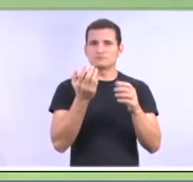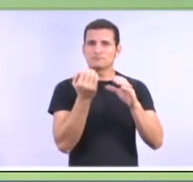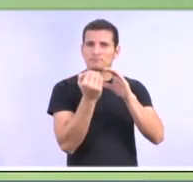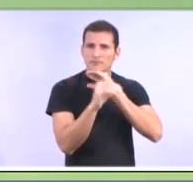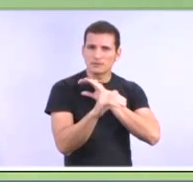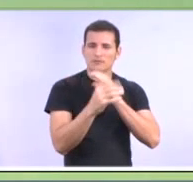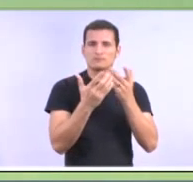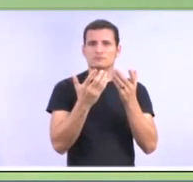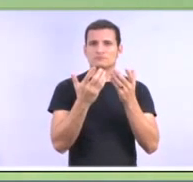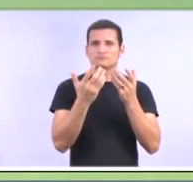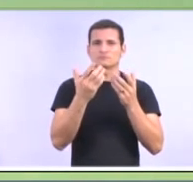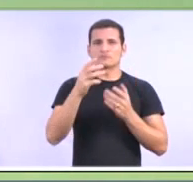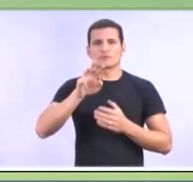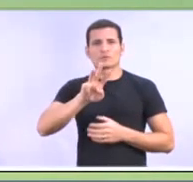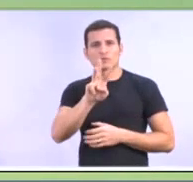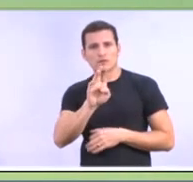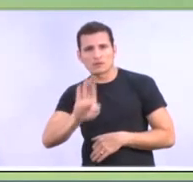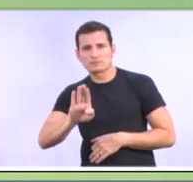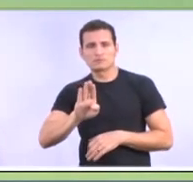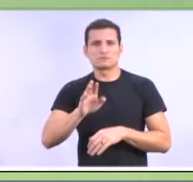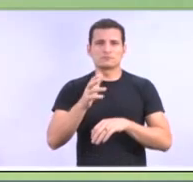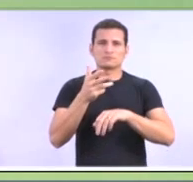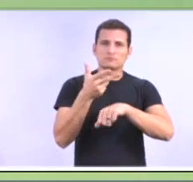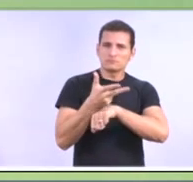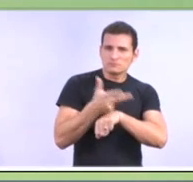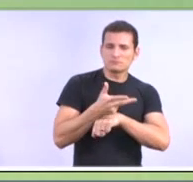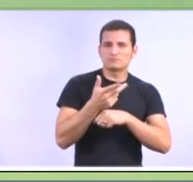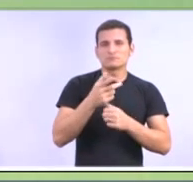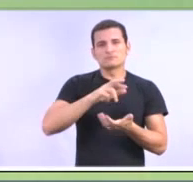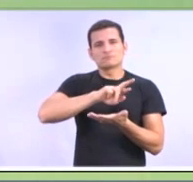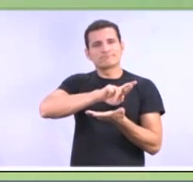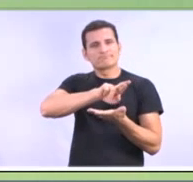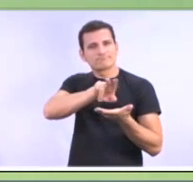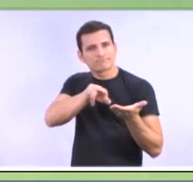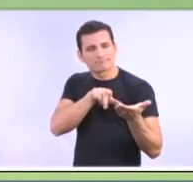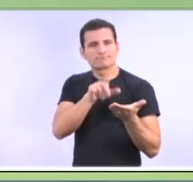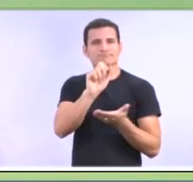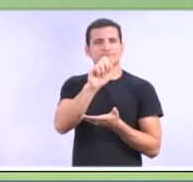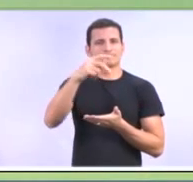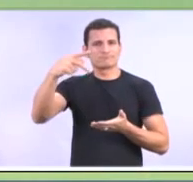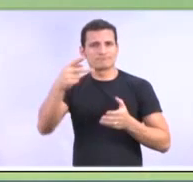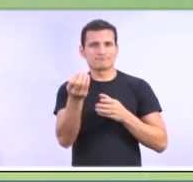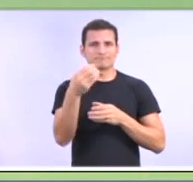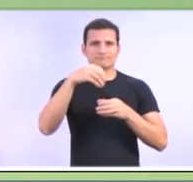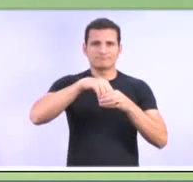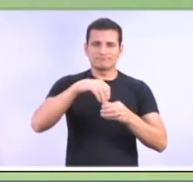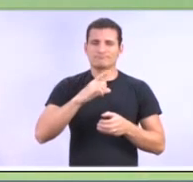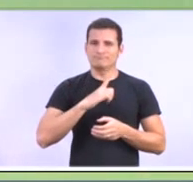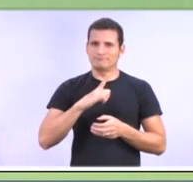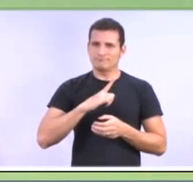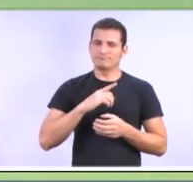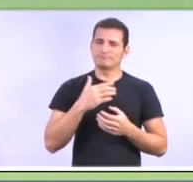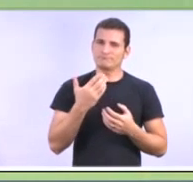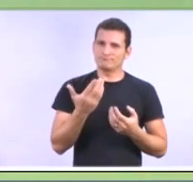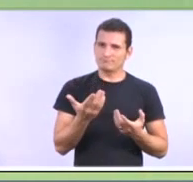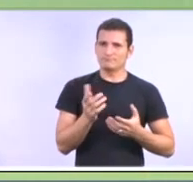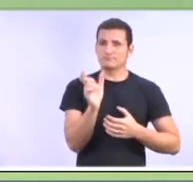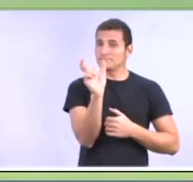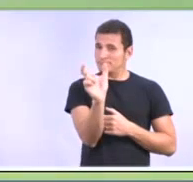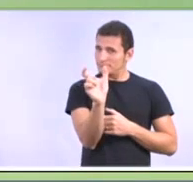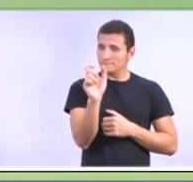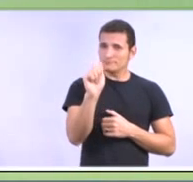página web, acessam um vídeo, enfim, são diversos tipos de aplicações, que a gente vai ouvir bastante essa